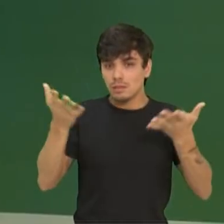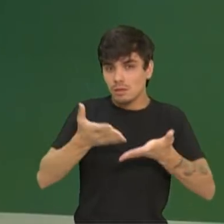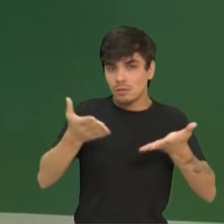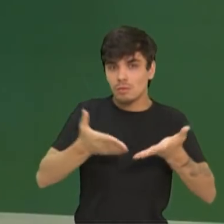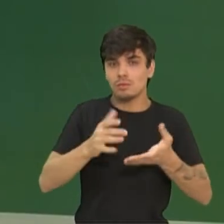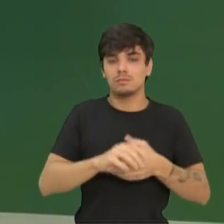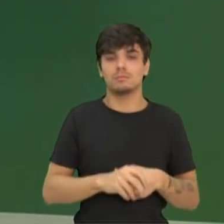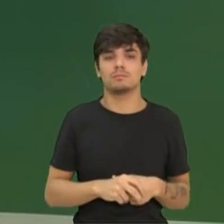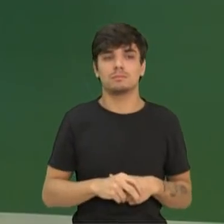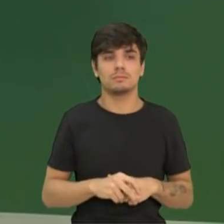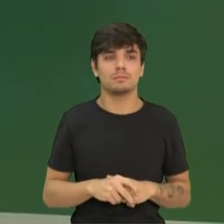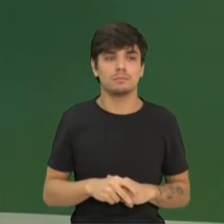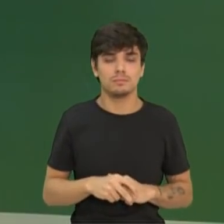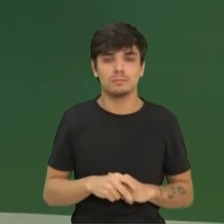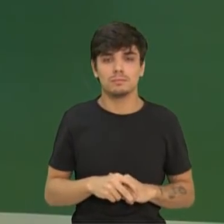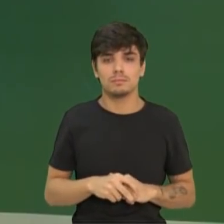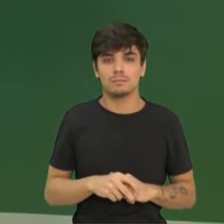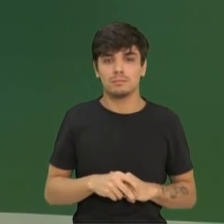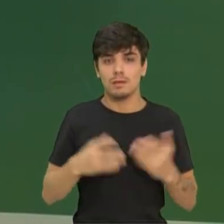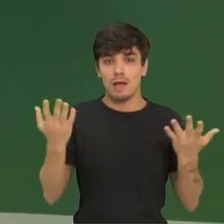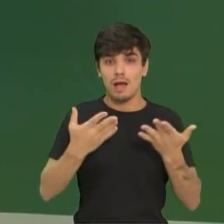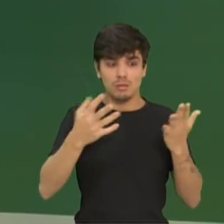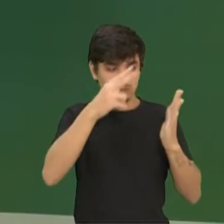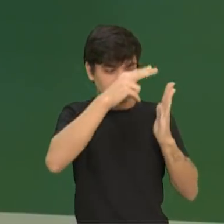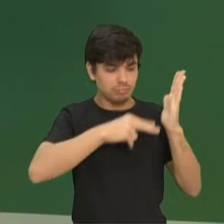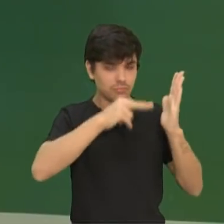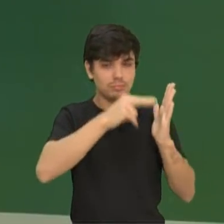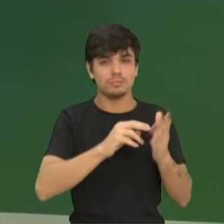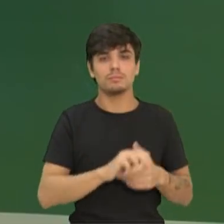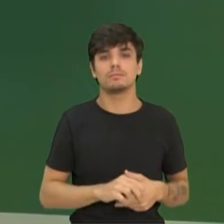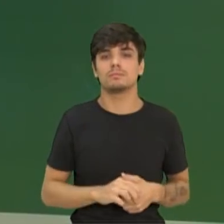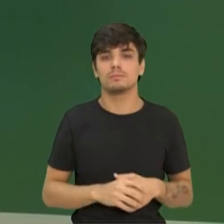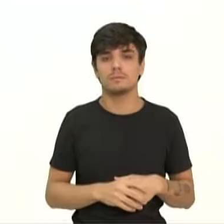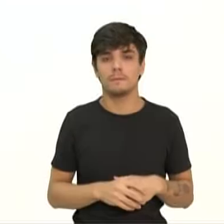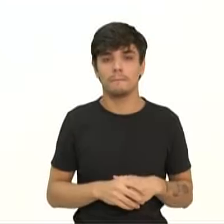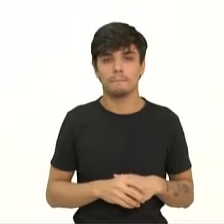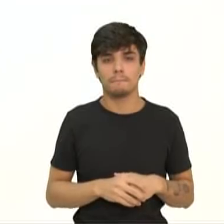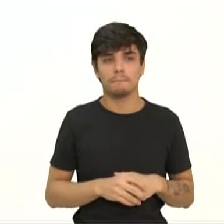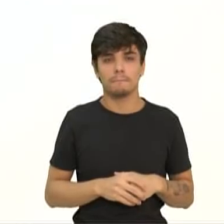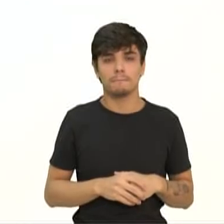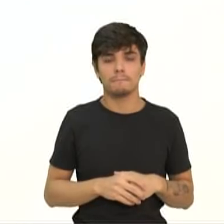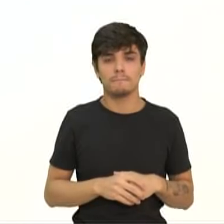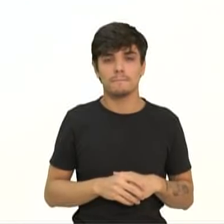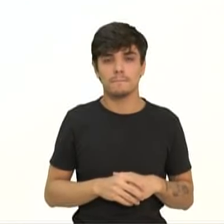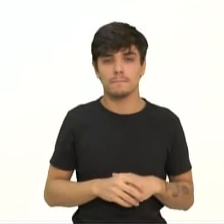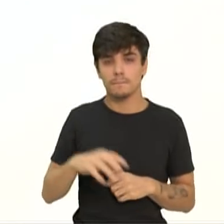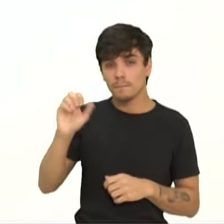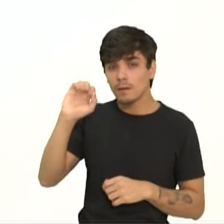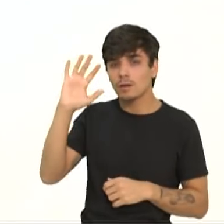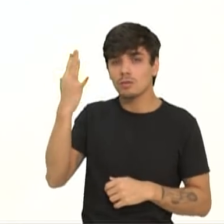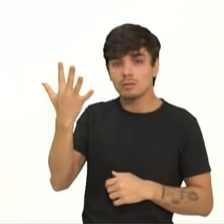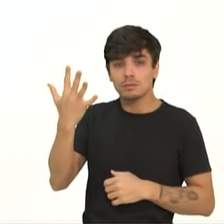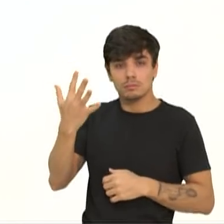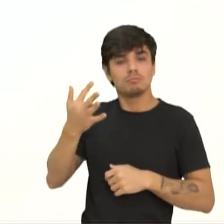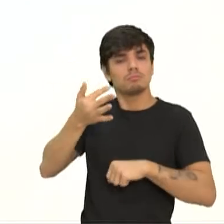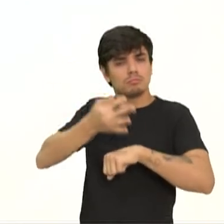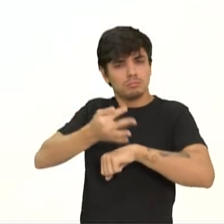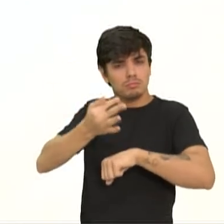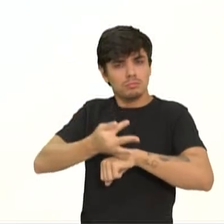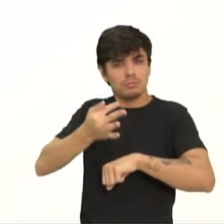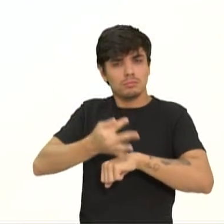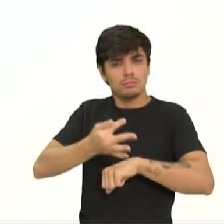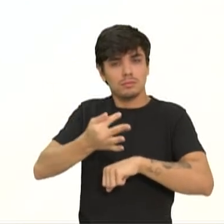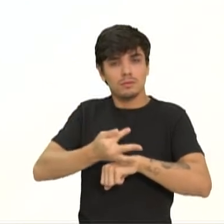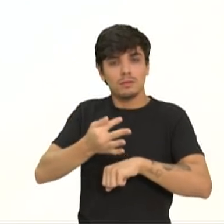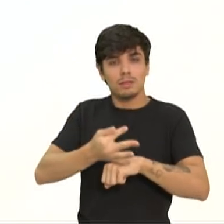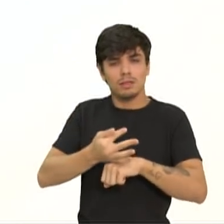hoje. Ok? Então vamos para a leitura. Por ocasião de umas férias, justamente